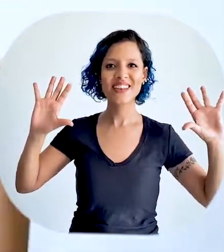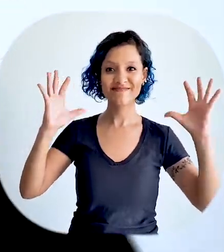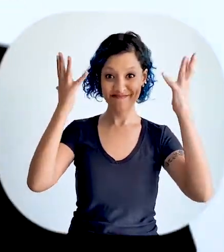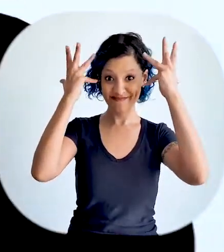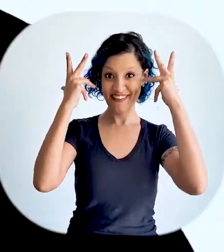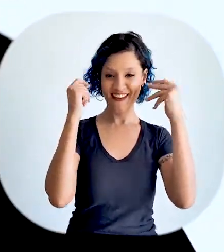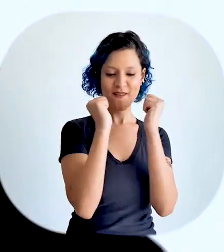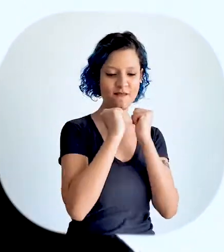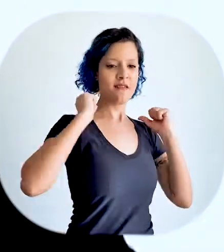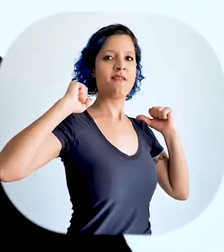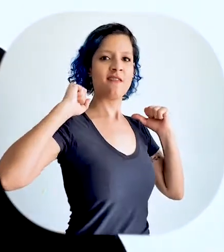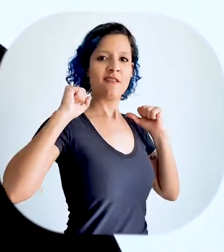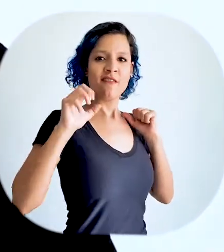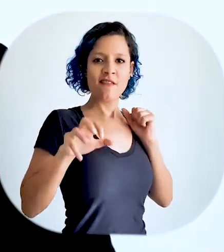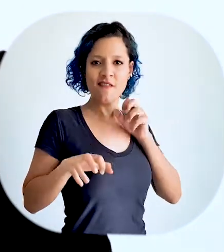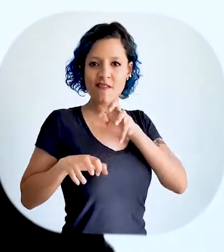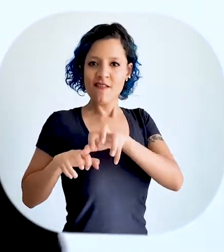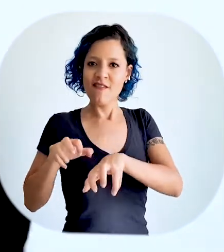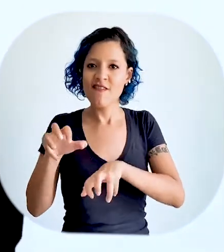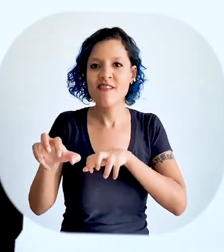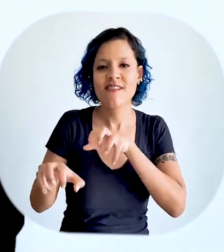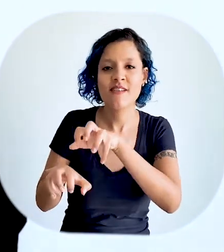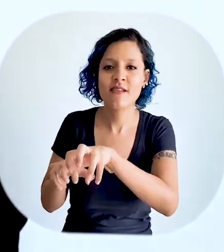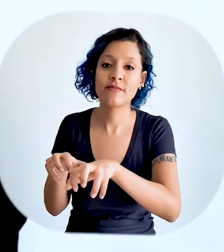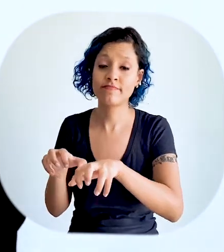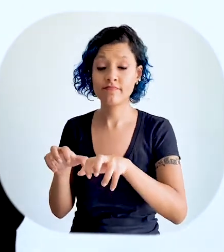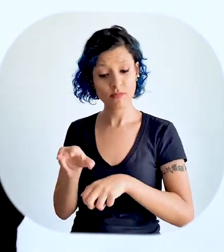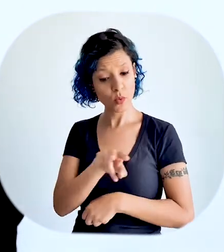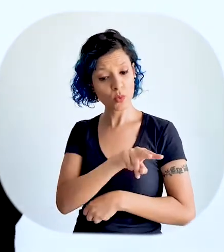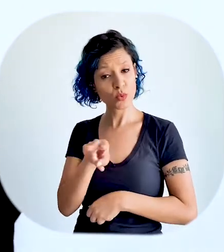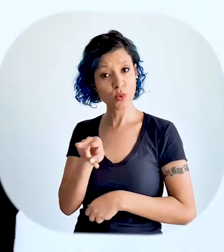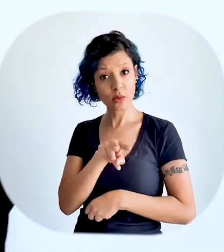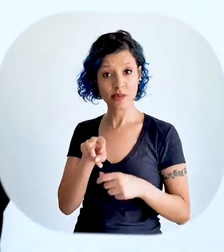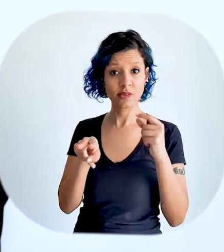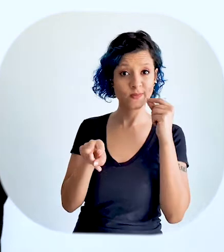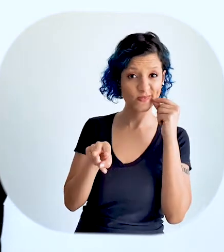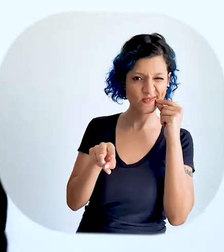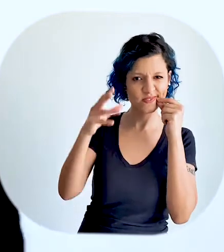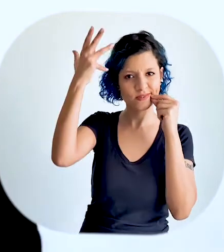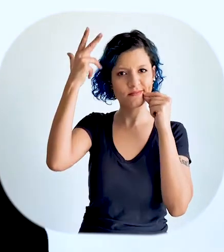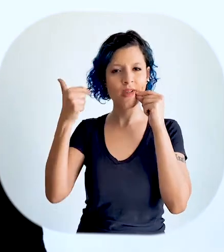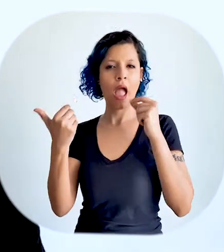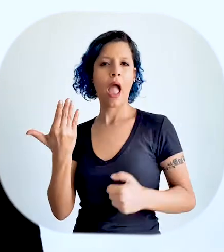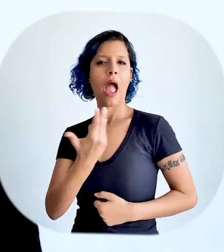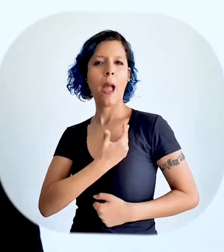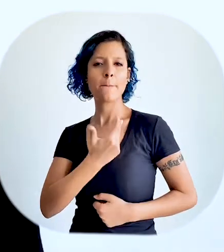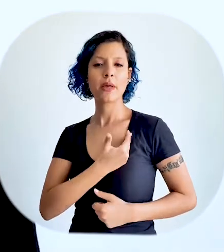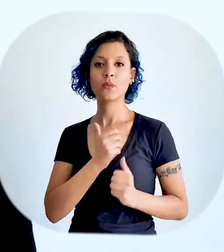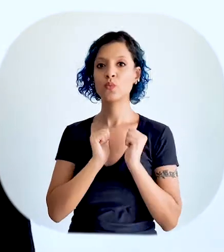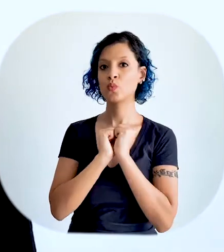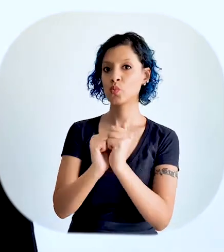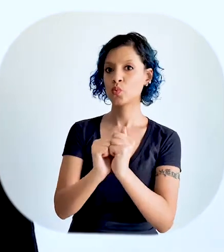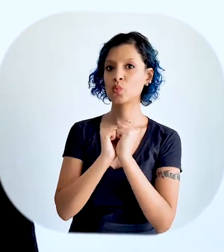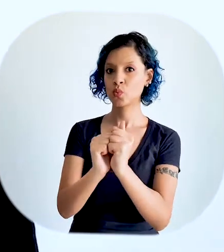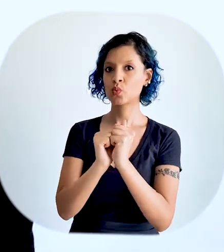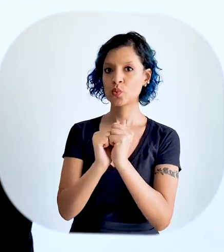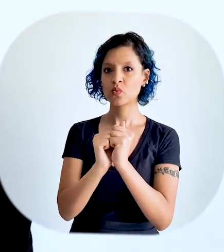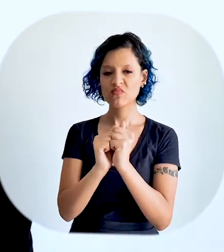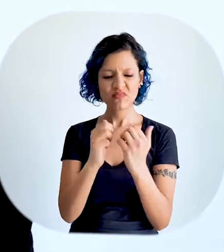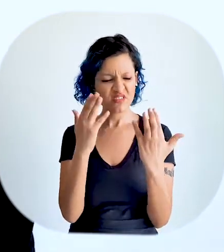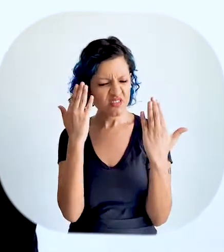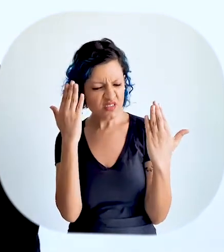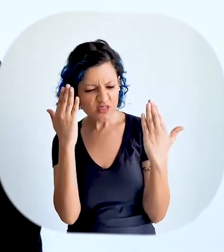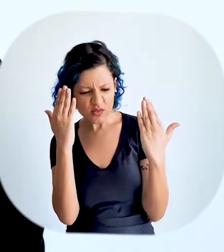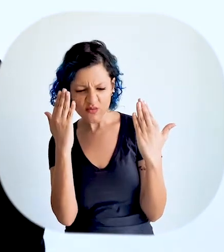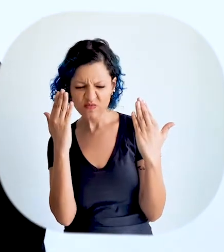O pequeno ratinho libertou o leão e os dois se fizeram muito amigos. O rei leão nunca mais desconfiou da capacidade e